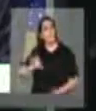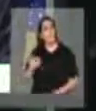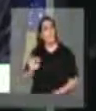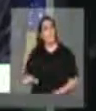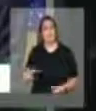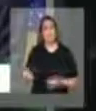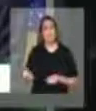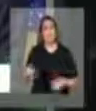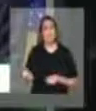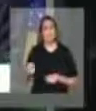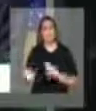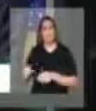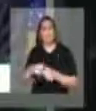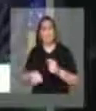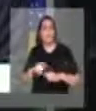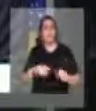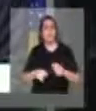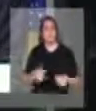região.